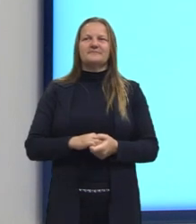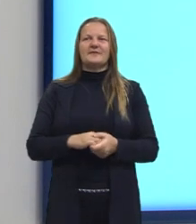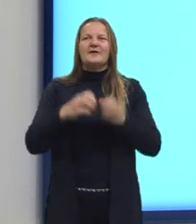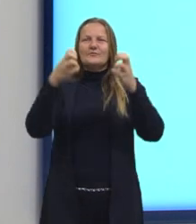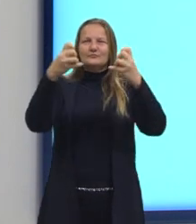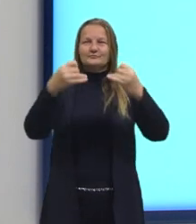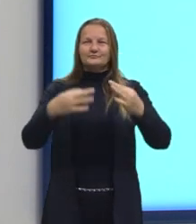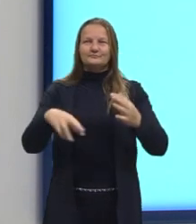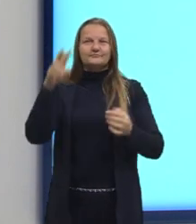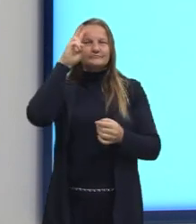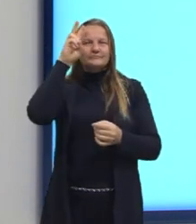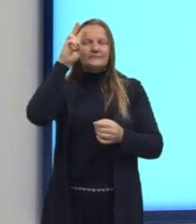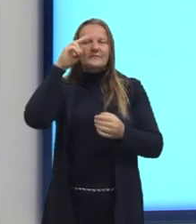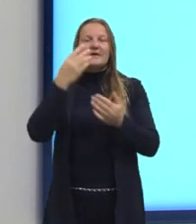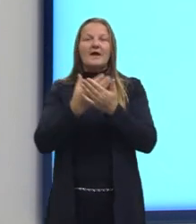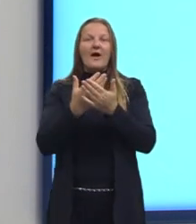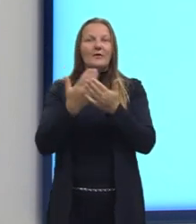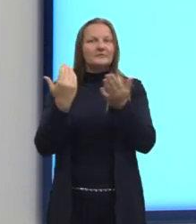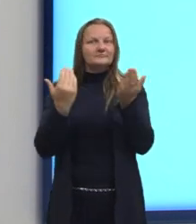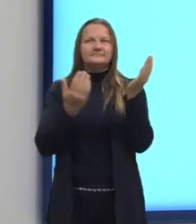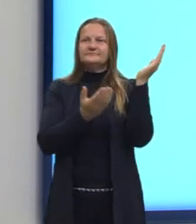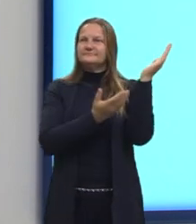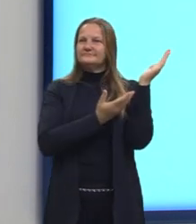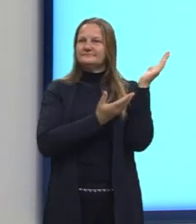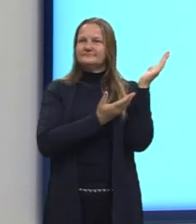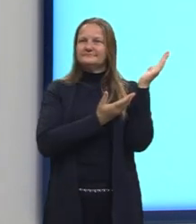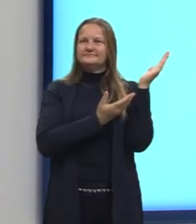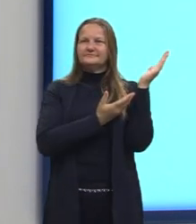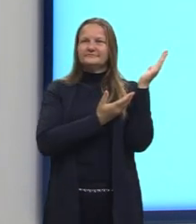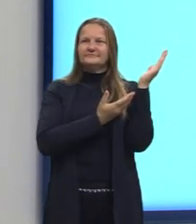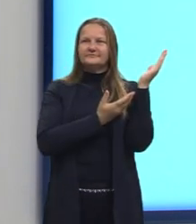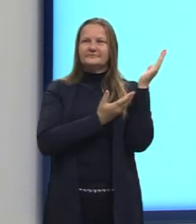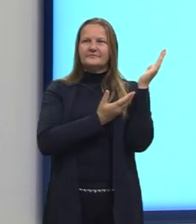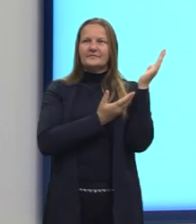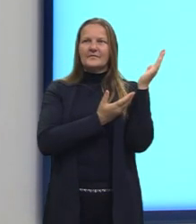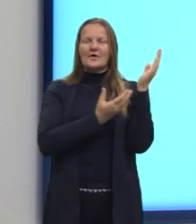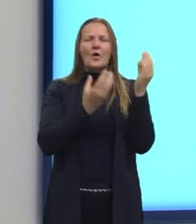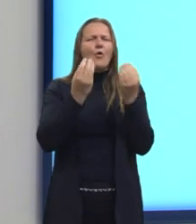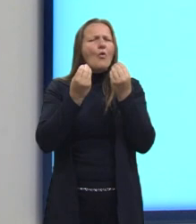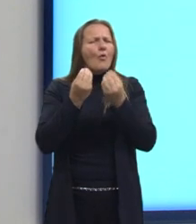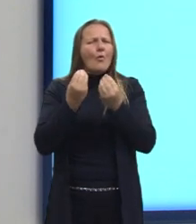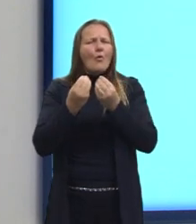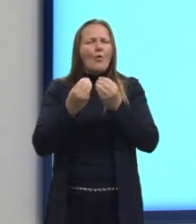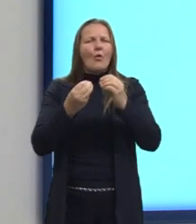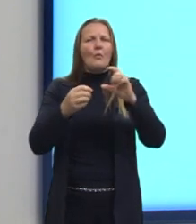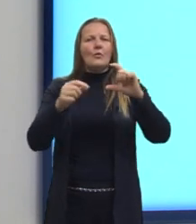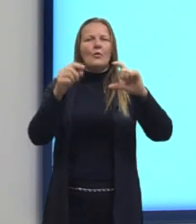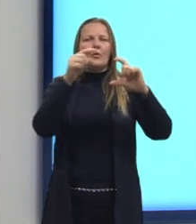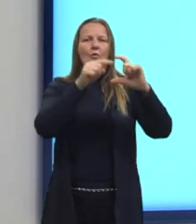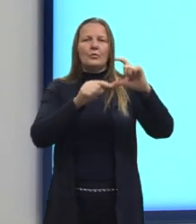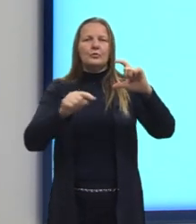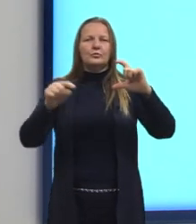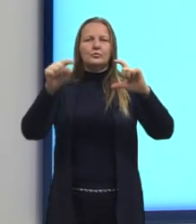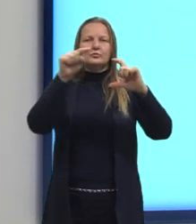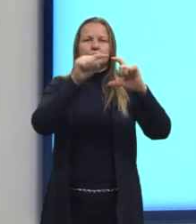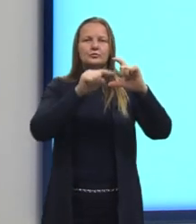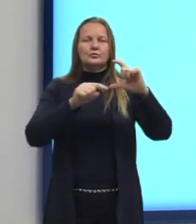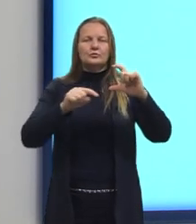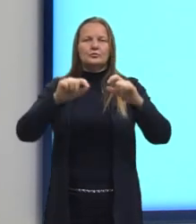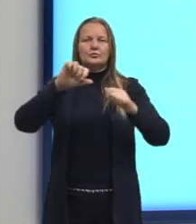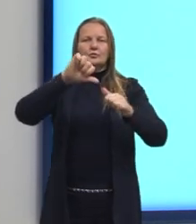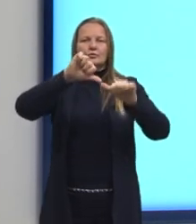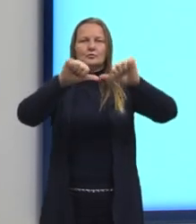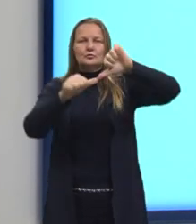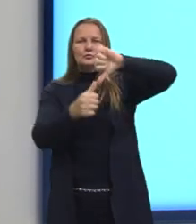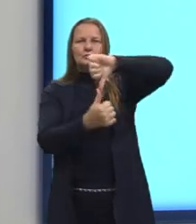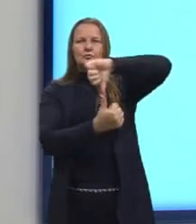bom então Relembrando um pouquinho da nossa última aula a gente viu Então como que a gente passava né do mcu que é um movimento circular